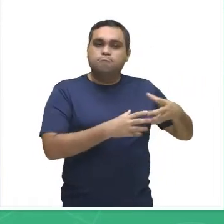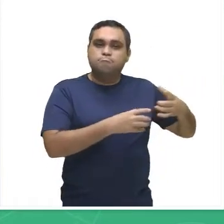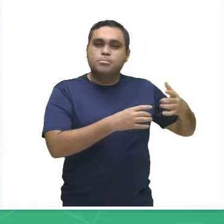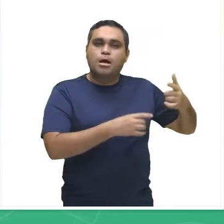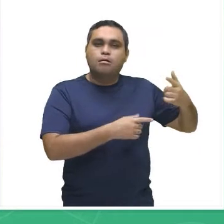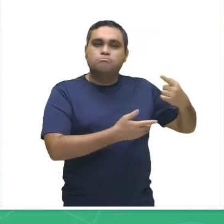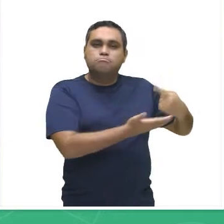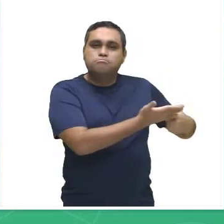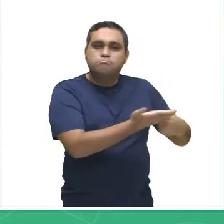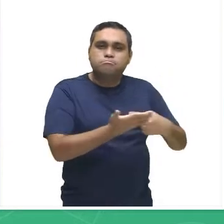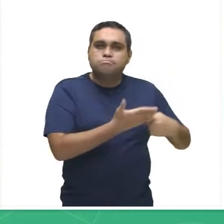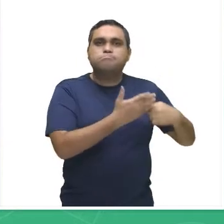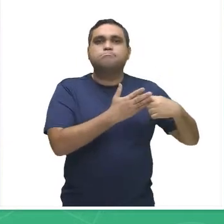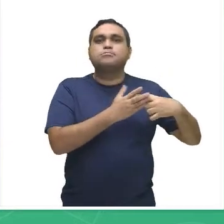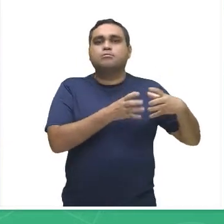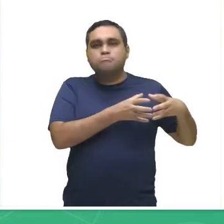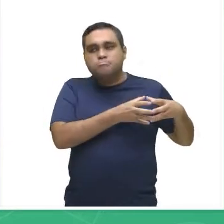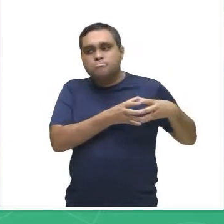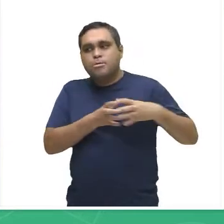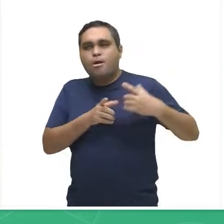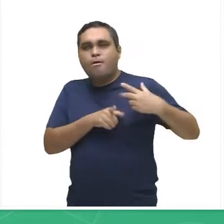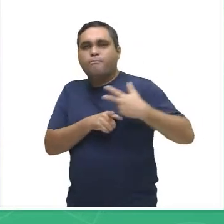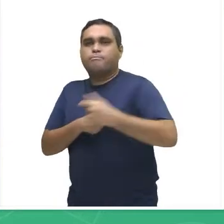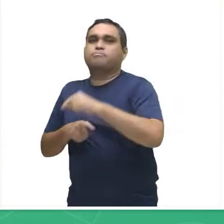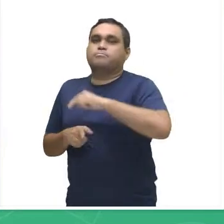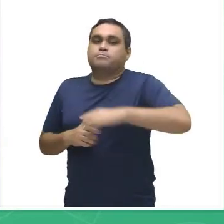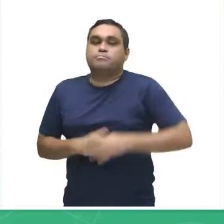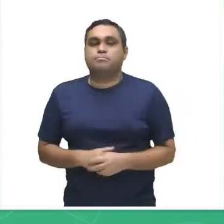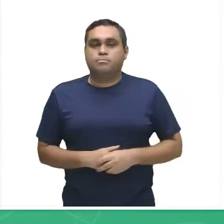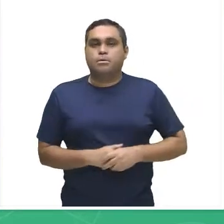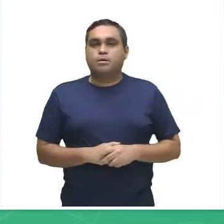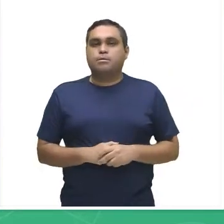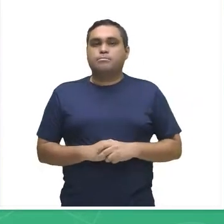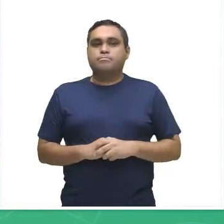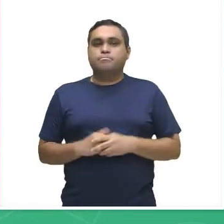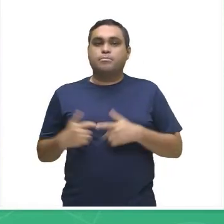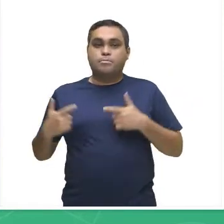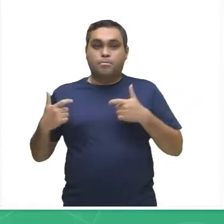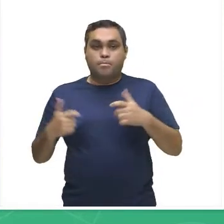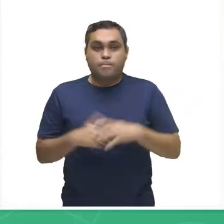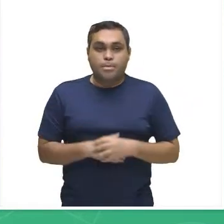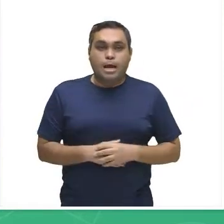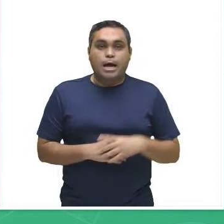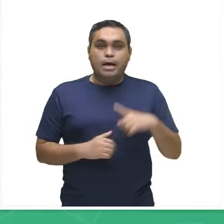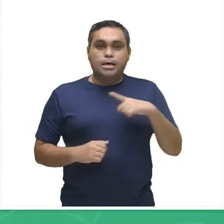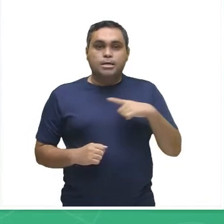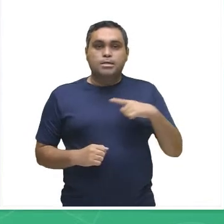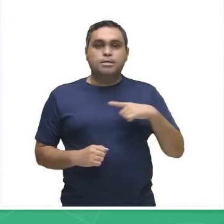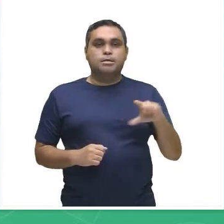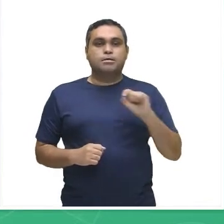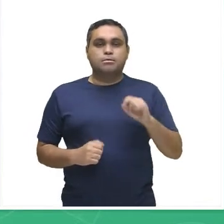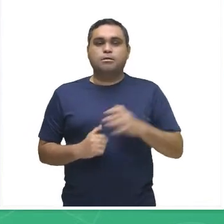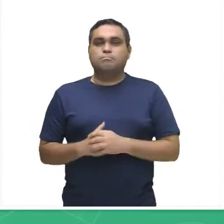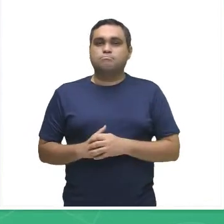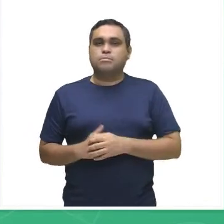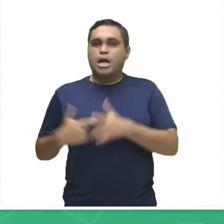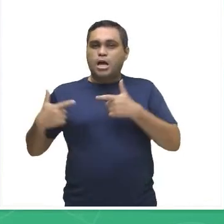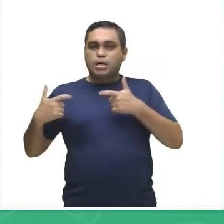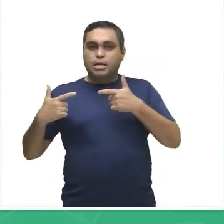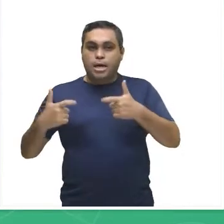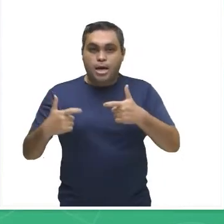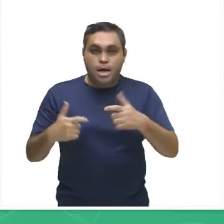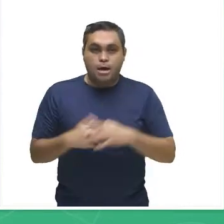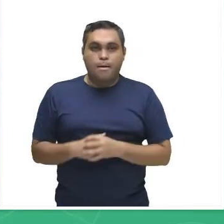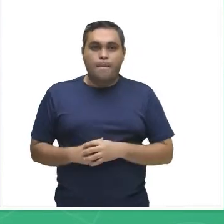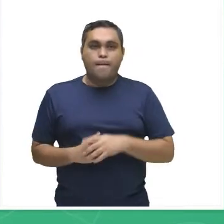de Termópilas, ela vai render 2 filmes aí conhecidos, né? 300, que vão contar a história dessa